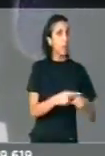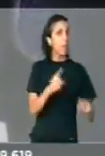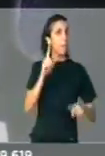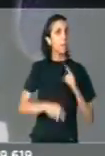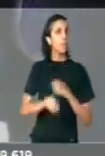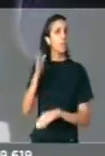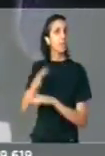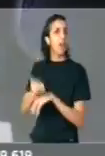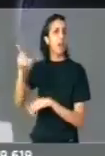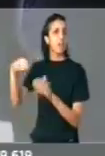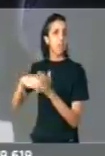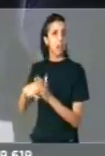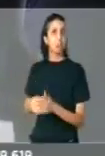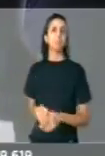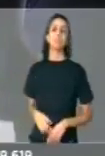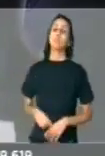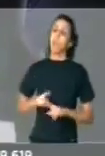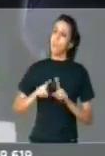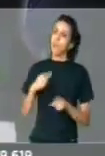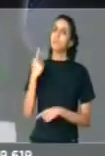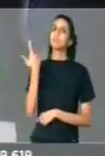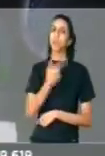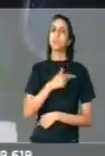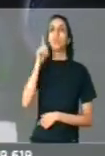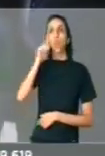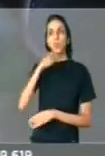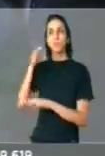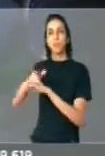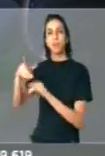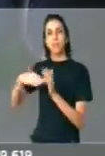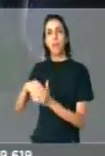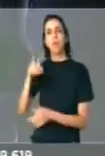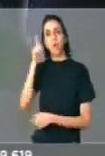todo caso, entramos e podemos expressar nossa posição. Muito obrigado. Presidente.